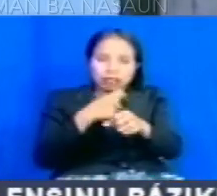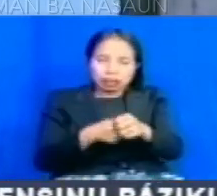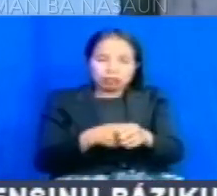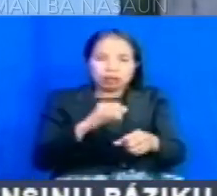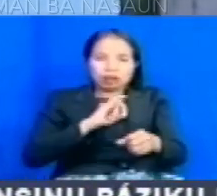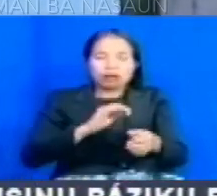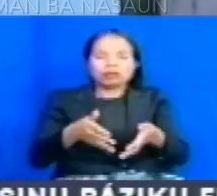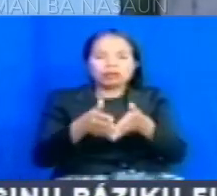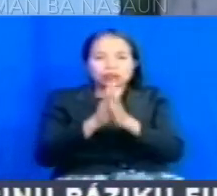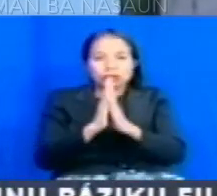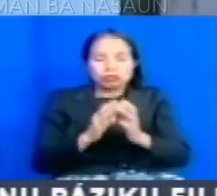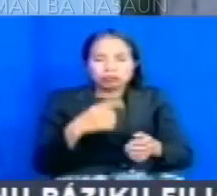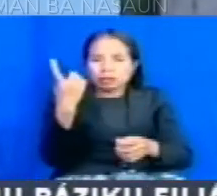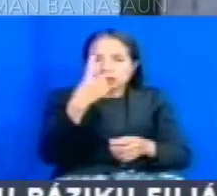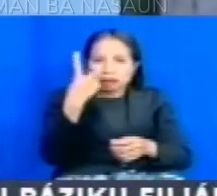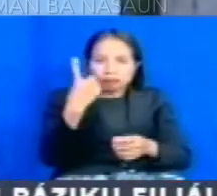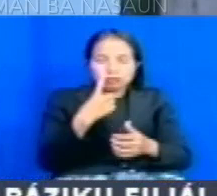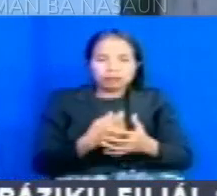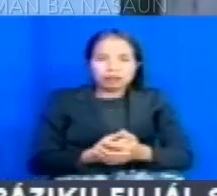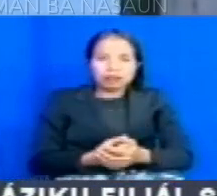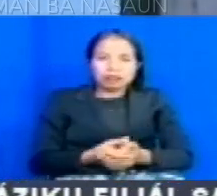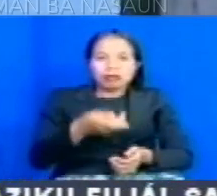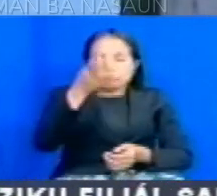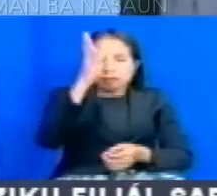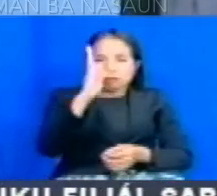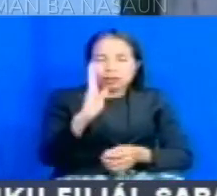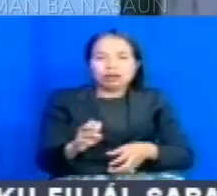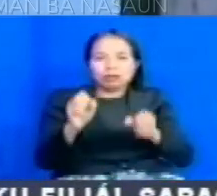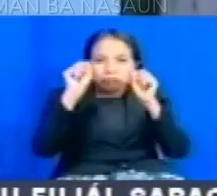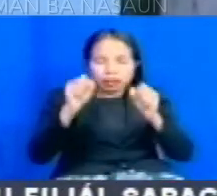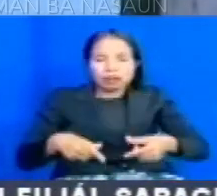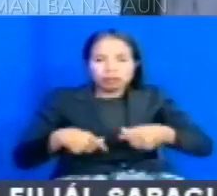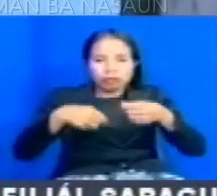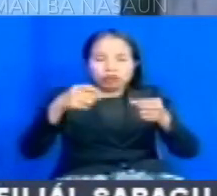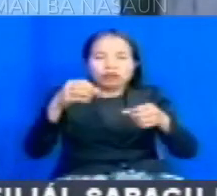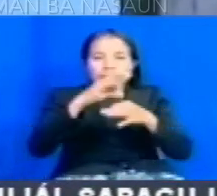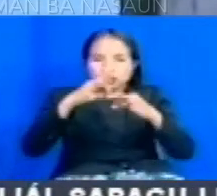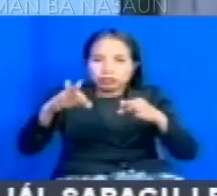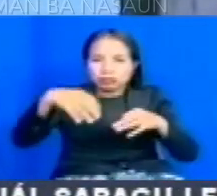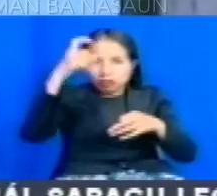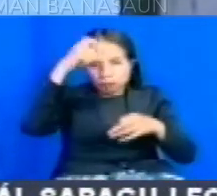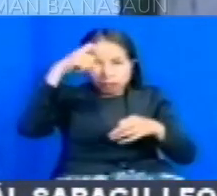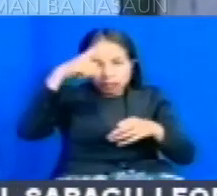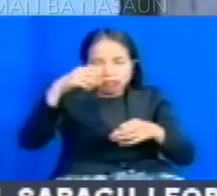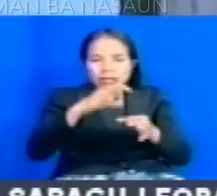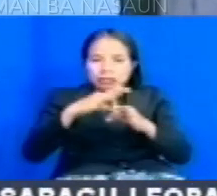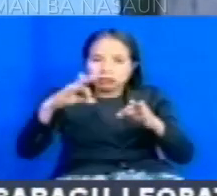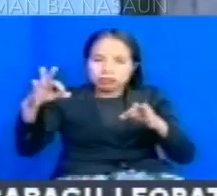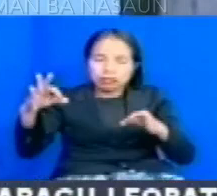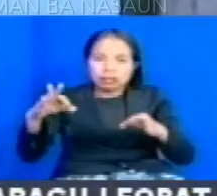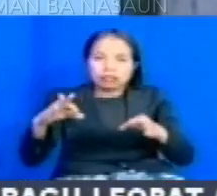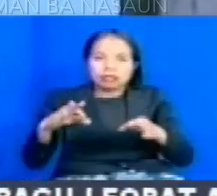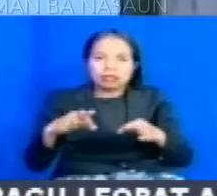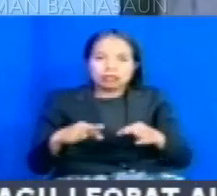Hausu, la fatin deit atu, maromak belefo, espiritu matinik nilia, lo espiritu humilde